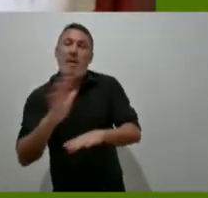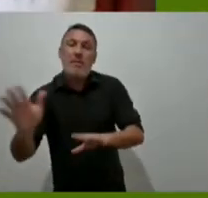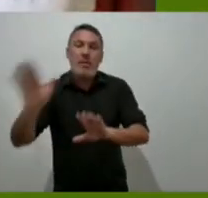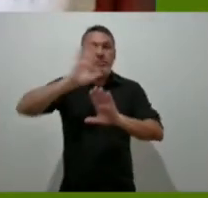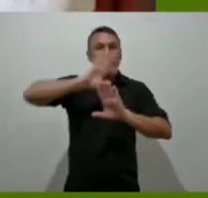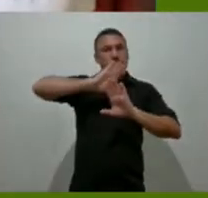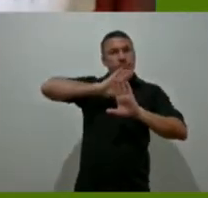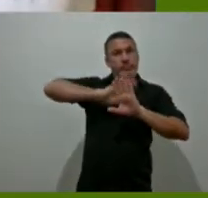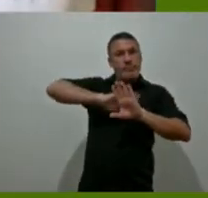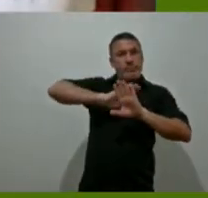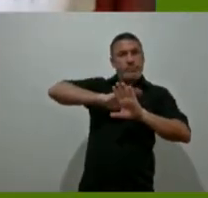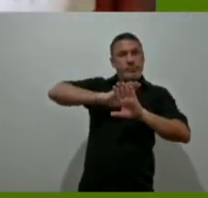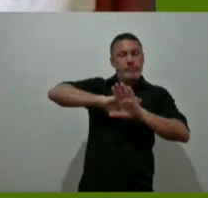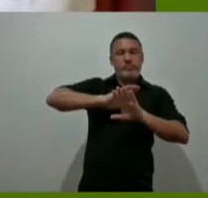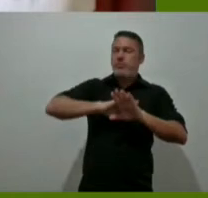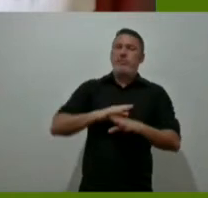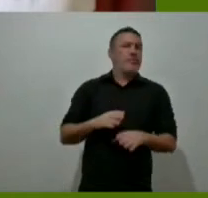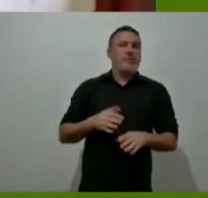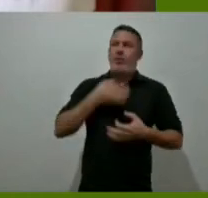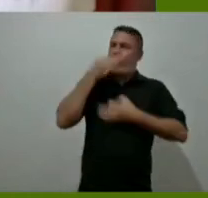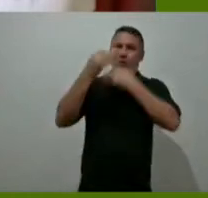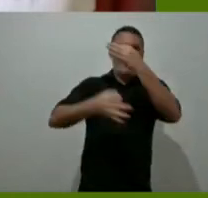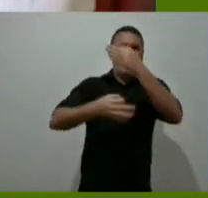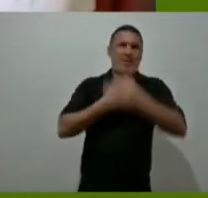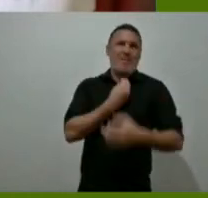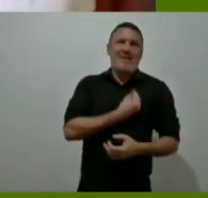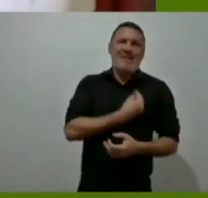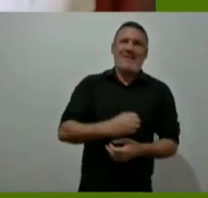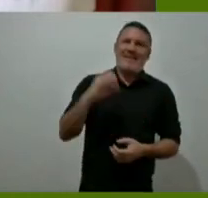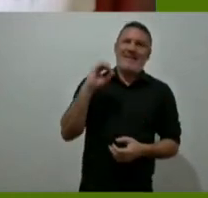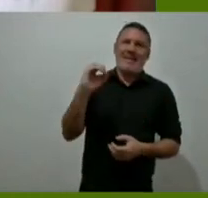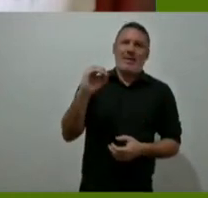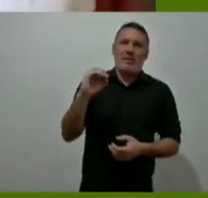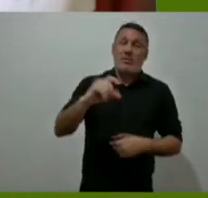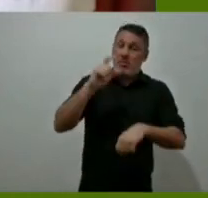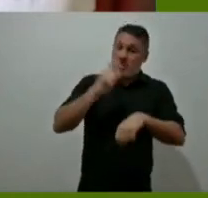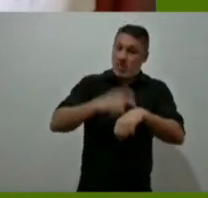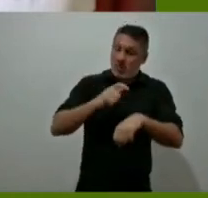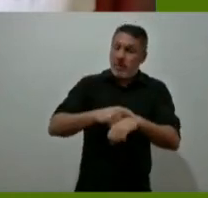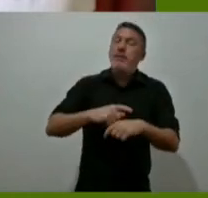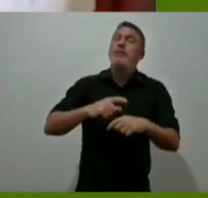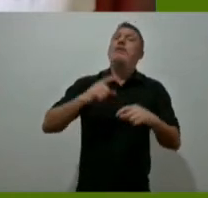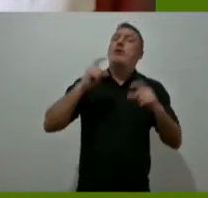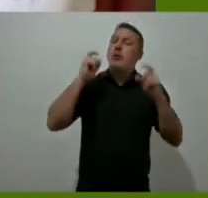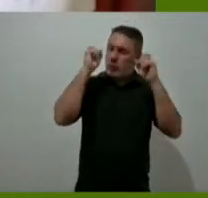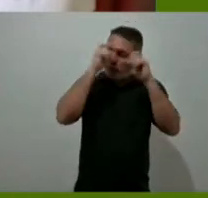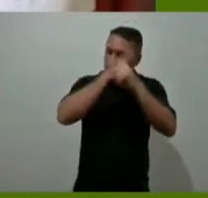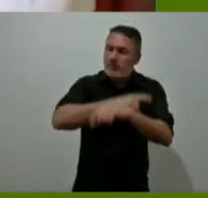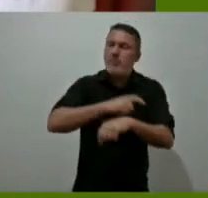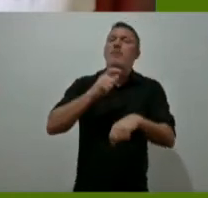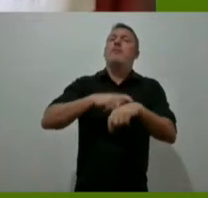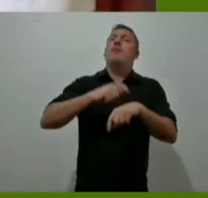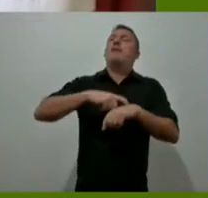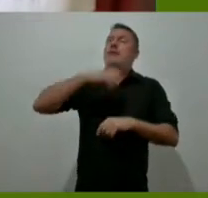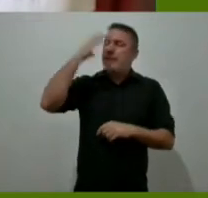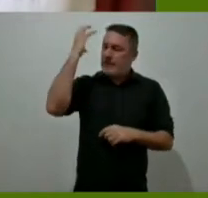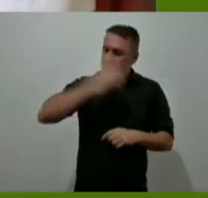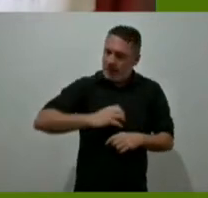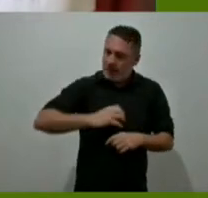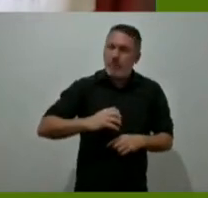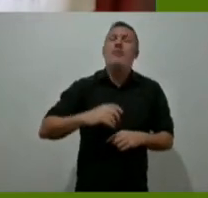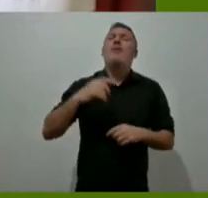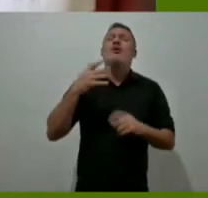participa. Então, o momento é dramático, o momento é muito difícil, nós temos que transformar um discurso